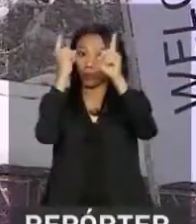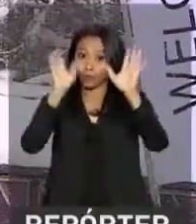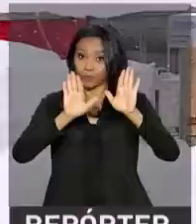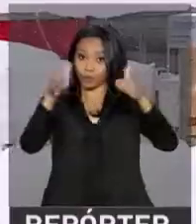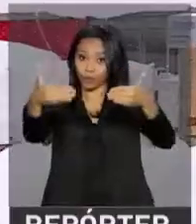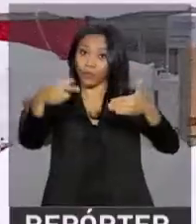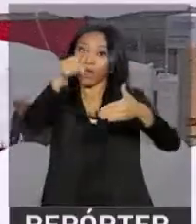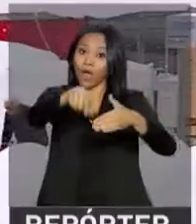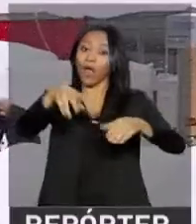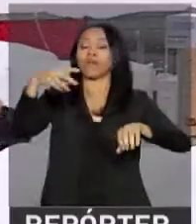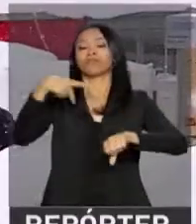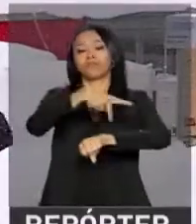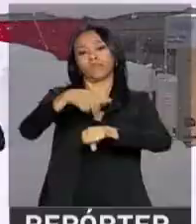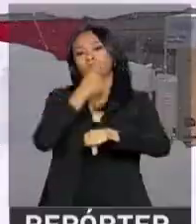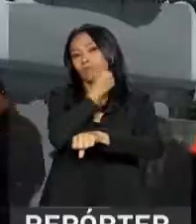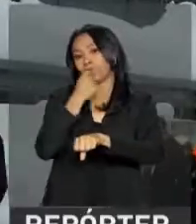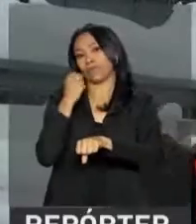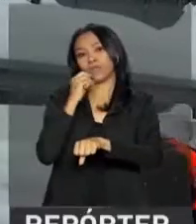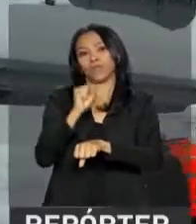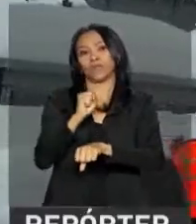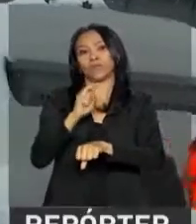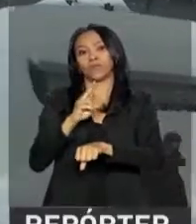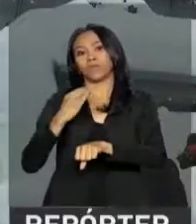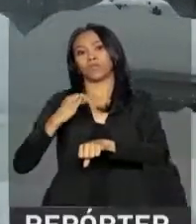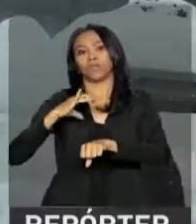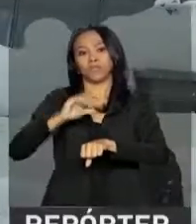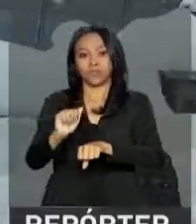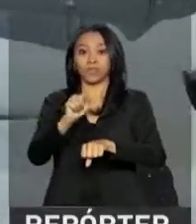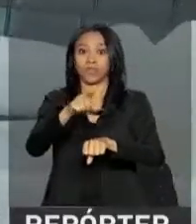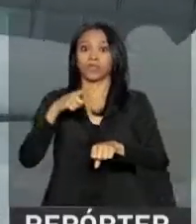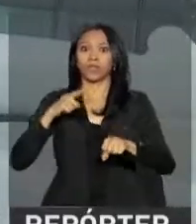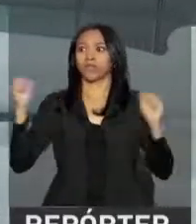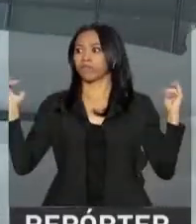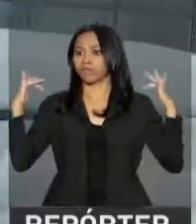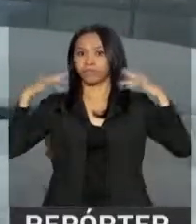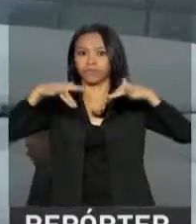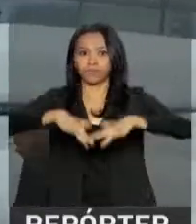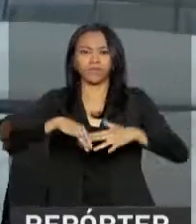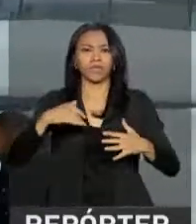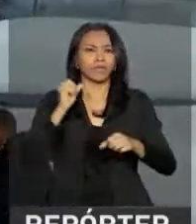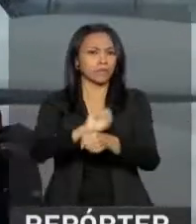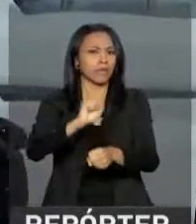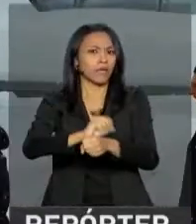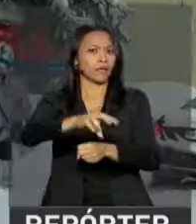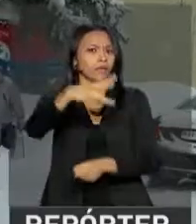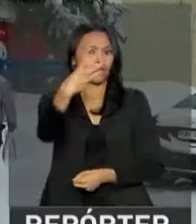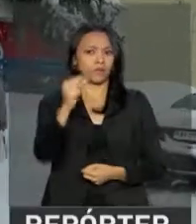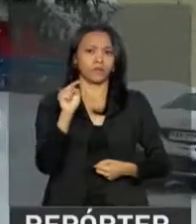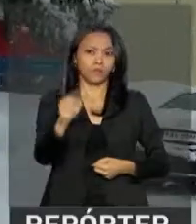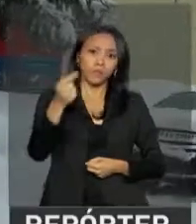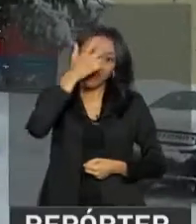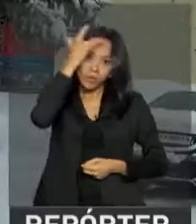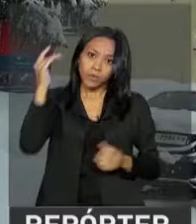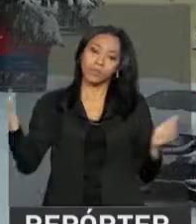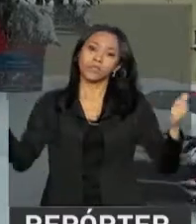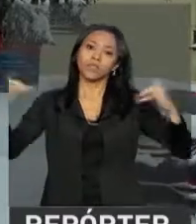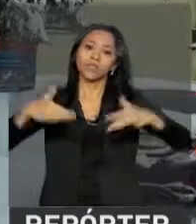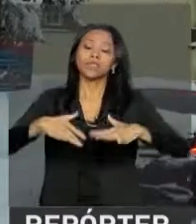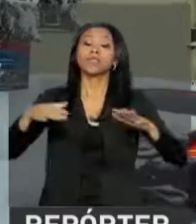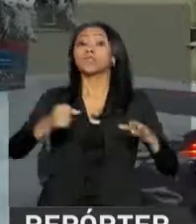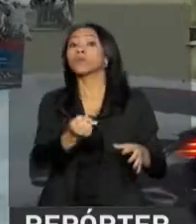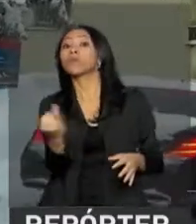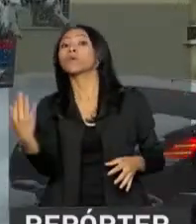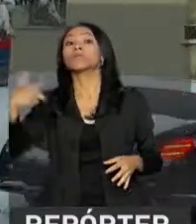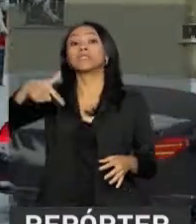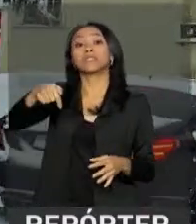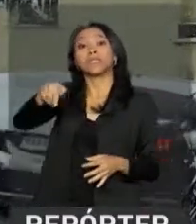os anos e nessa edição deve ter participação recorde são esperados três mil convidados e cerca de 70 chefes